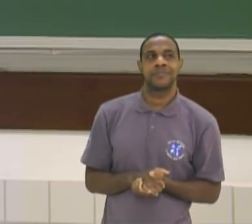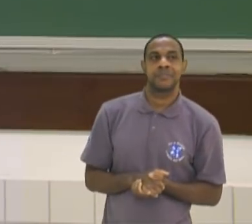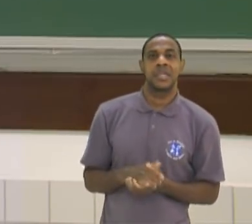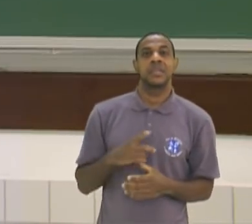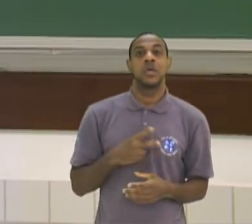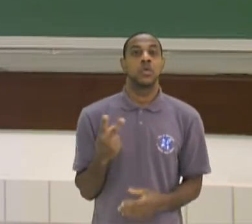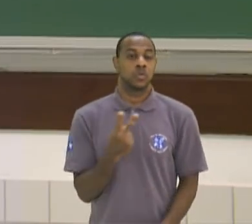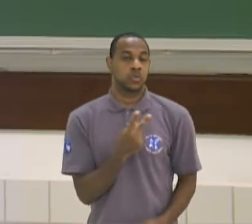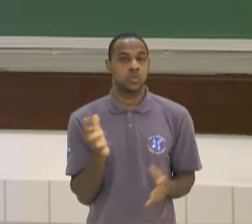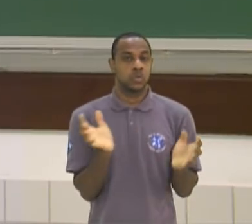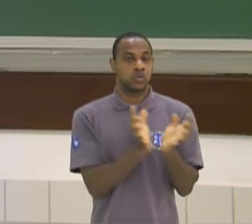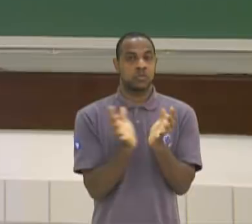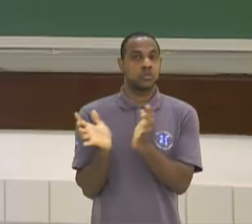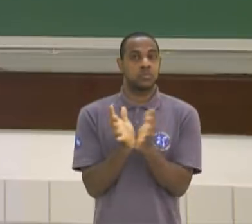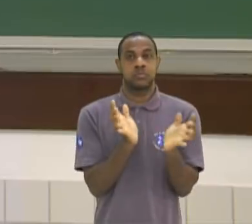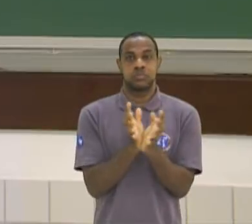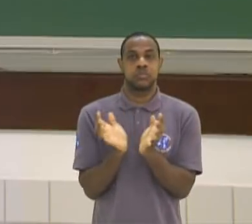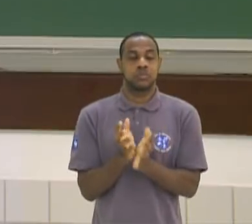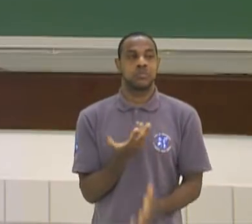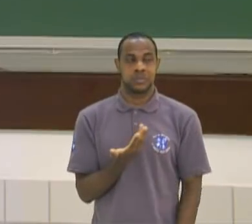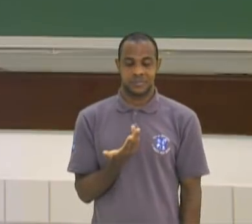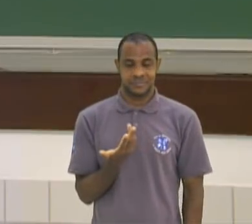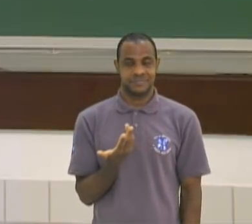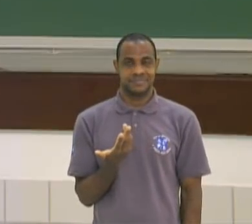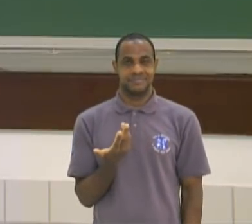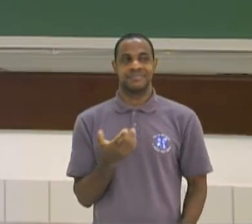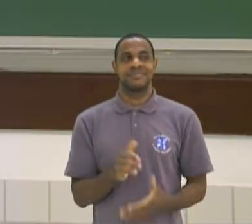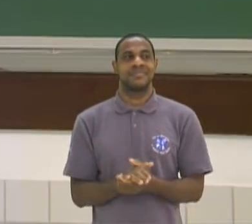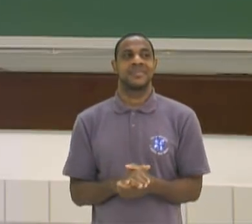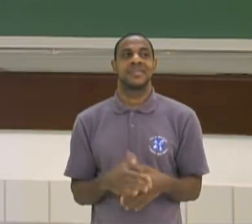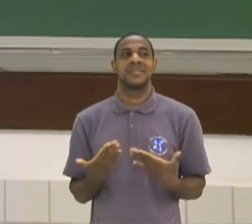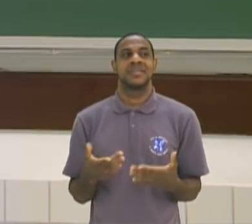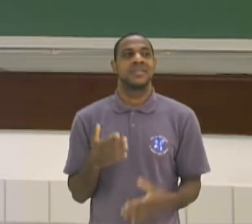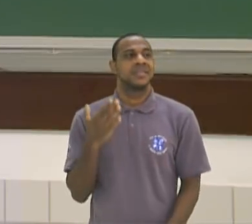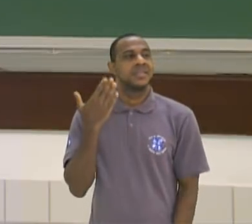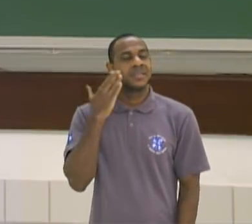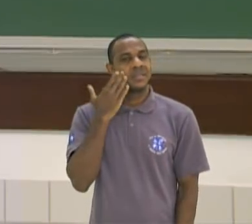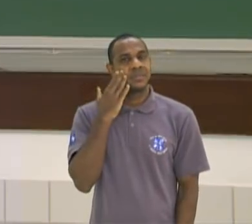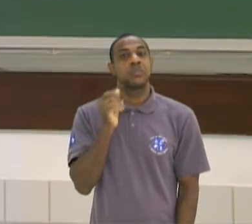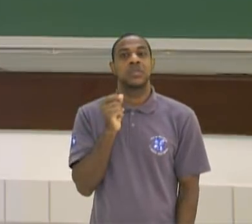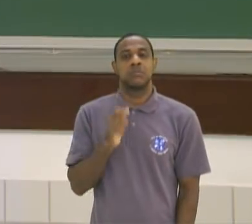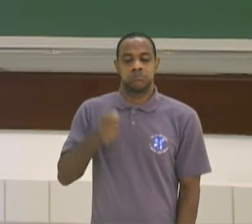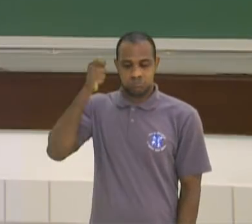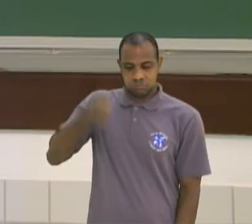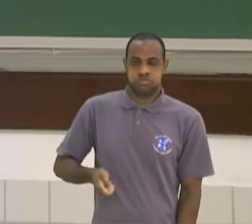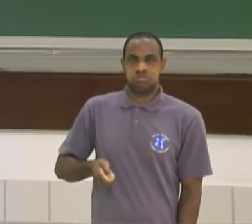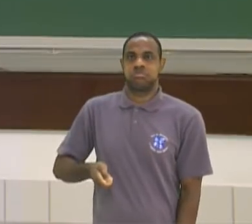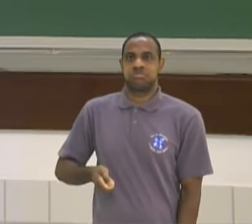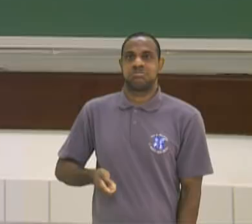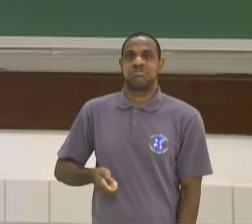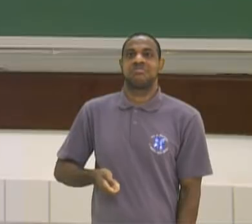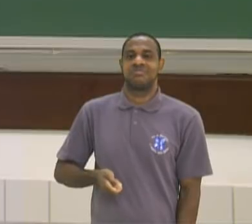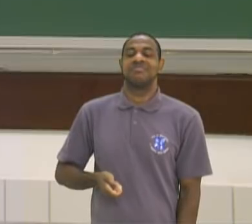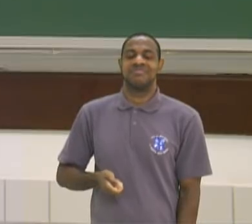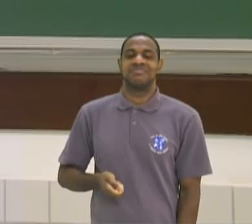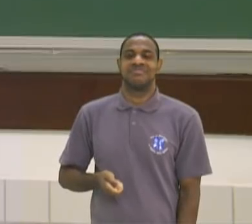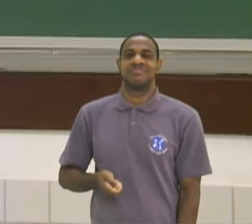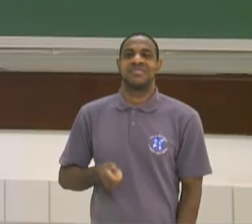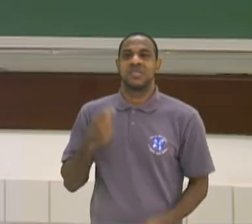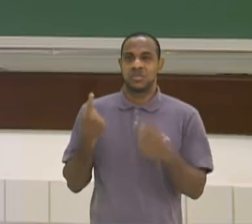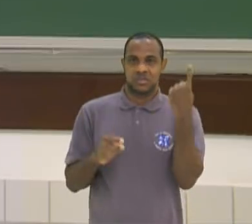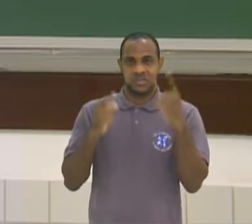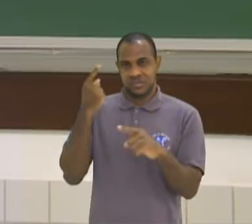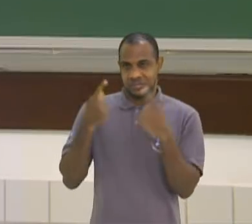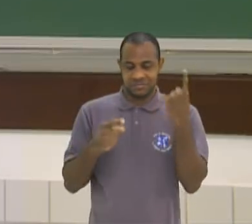setores de oposição de ambos os lados. Lembra daquela ideia de radicalização ideológica no Chile, aí no